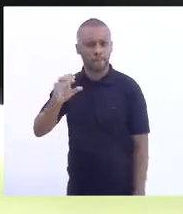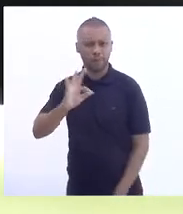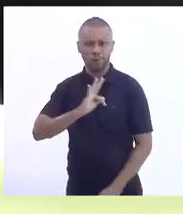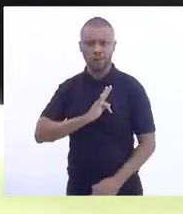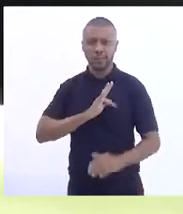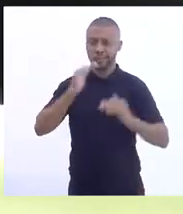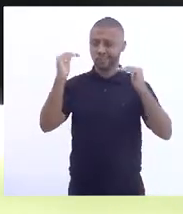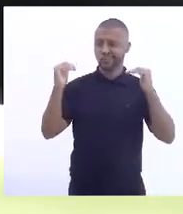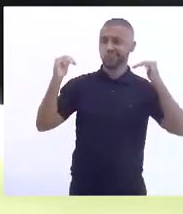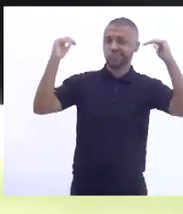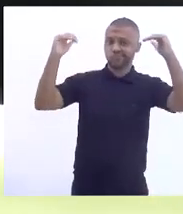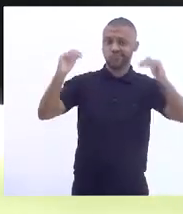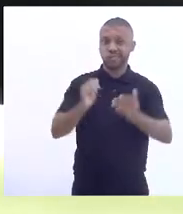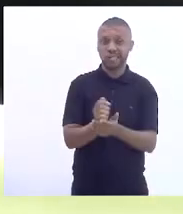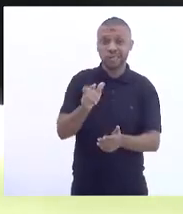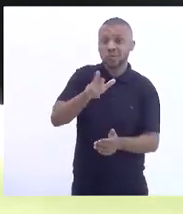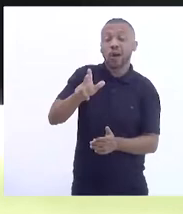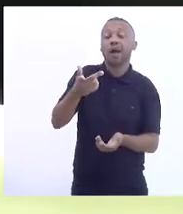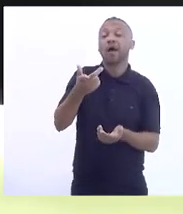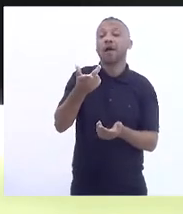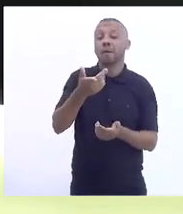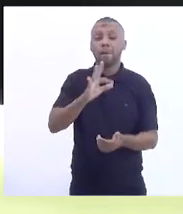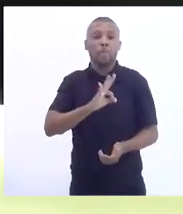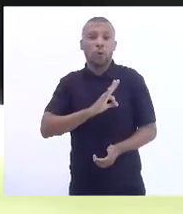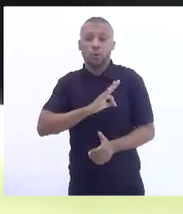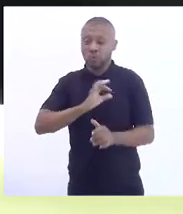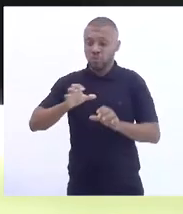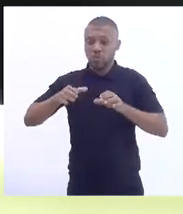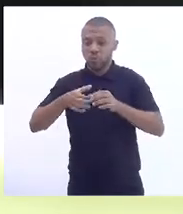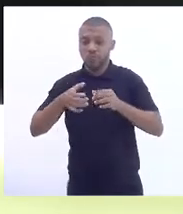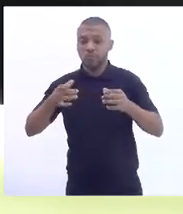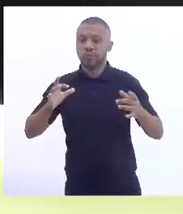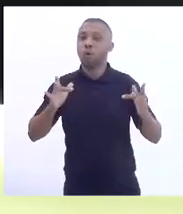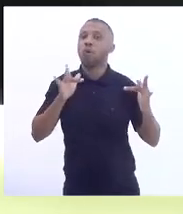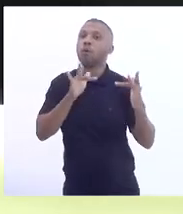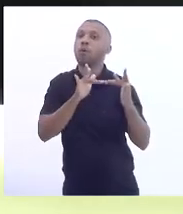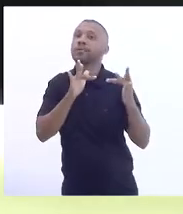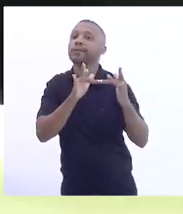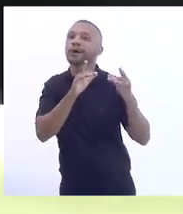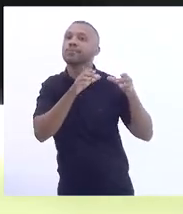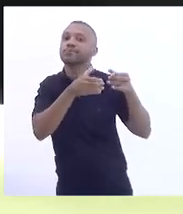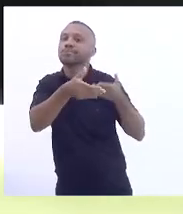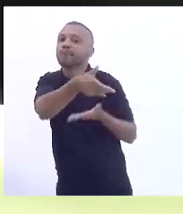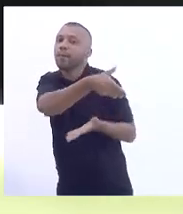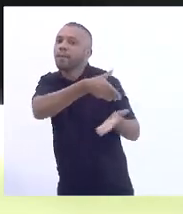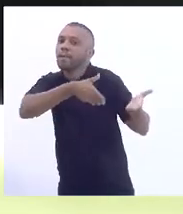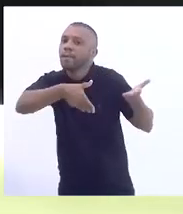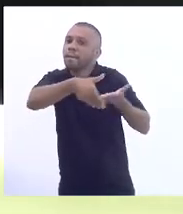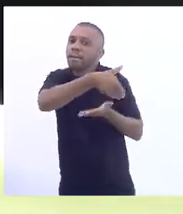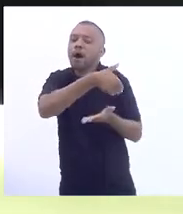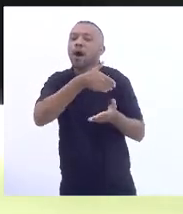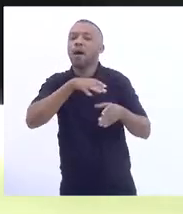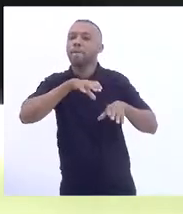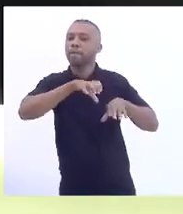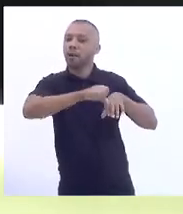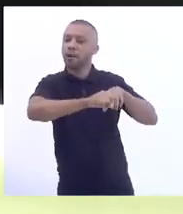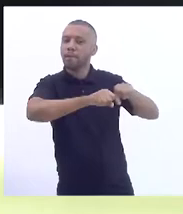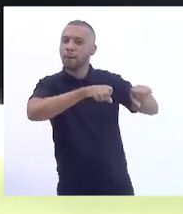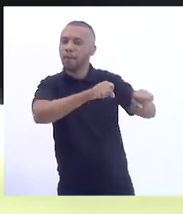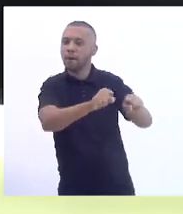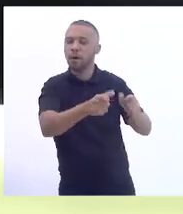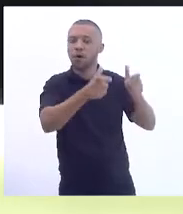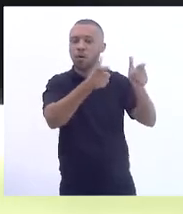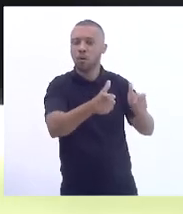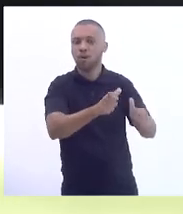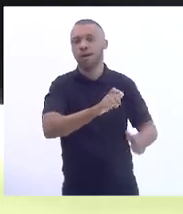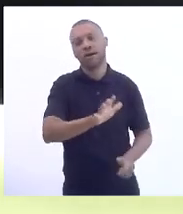proximidade não são forças que deveriam estar de o mtur na mente ocupando o espaço da